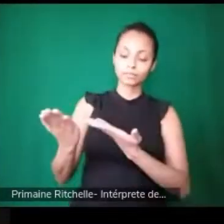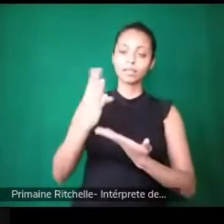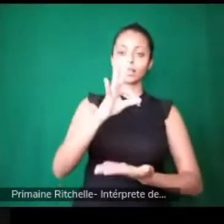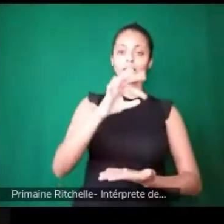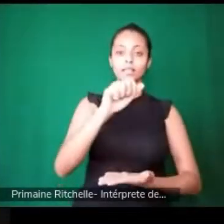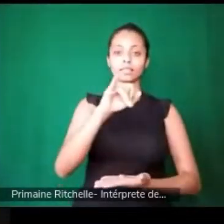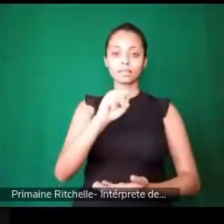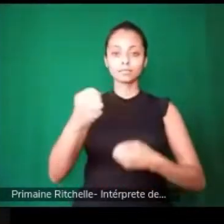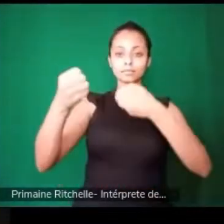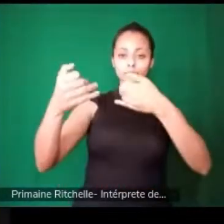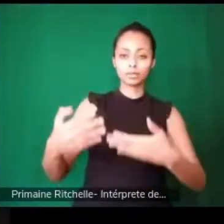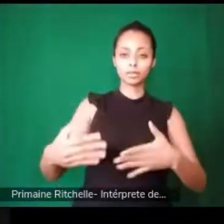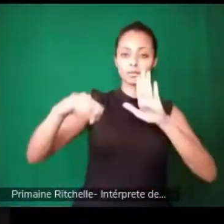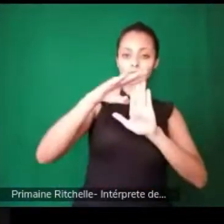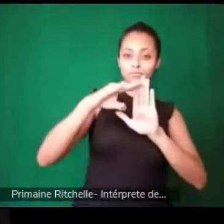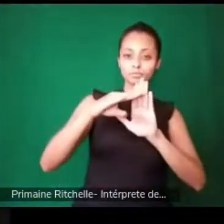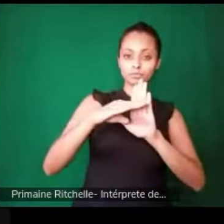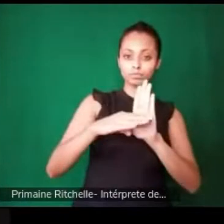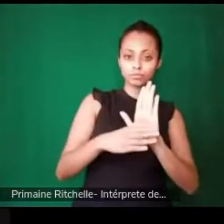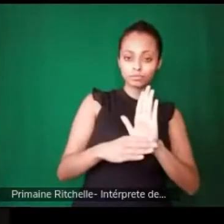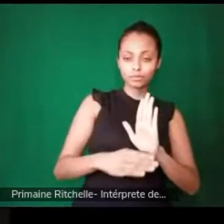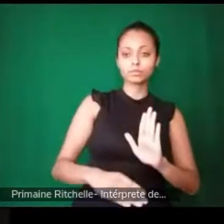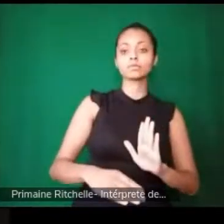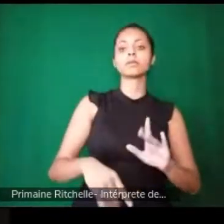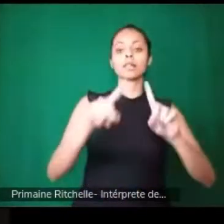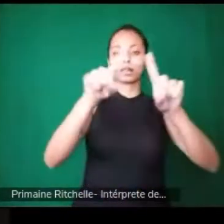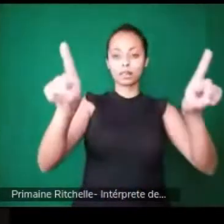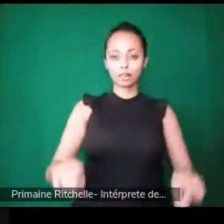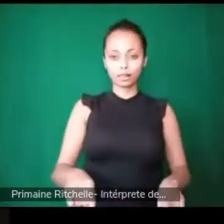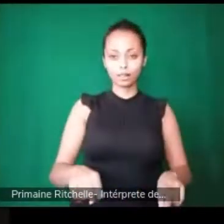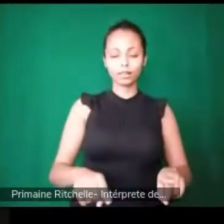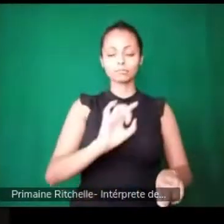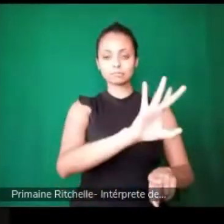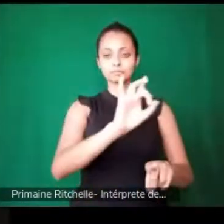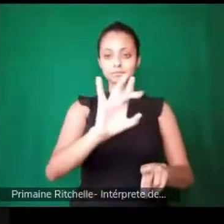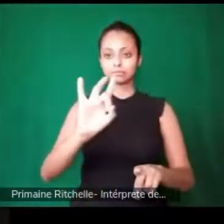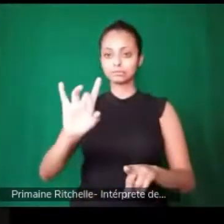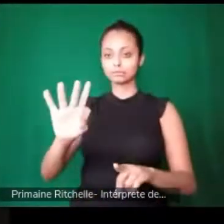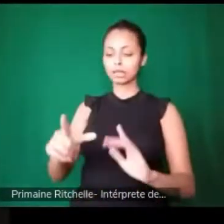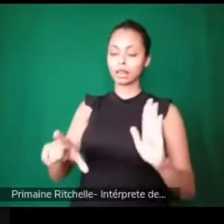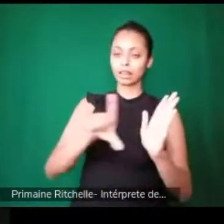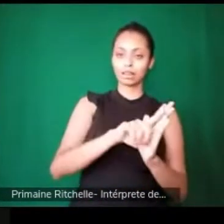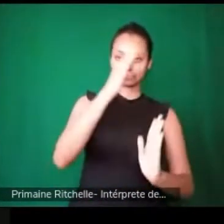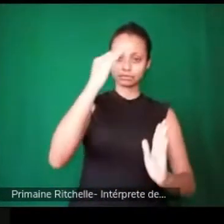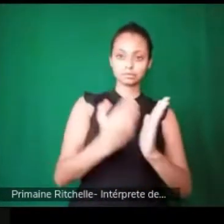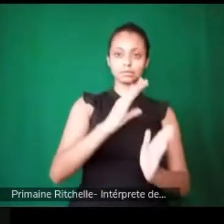sobre os protocolos específicos para servidores, né, de acordo com a legislação pertinente da Comissão 2.